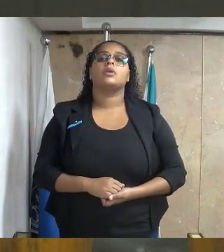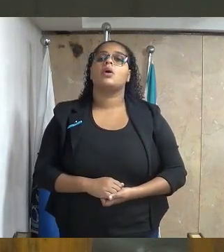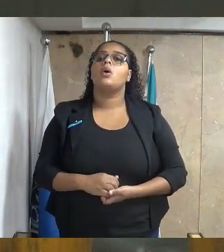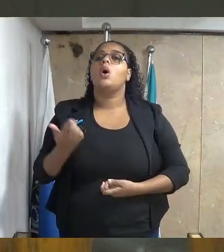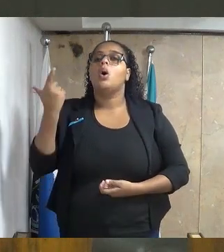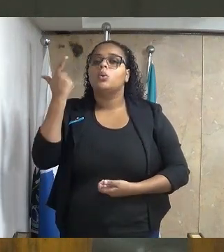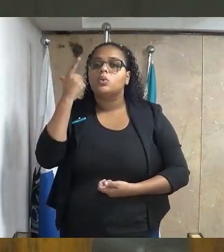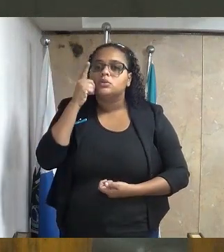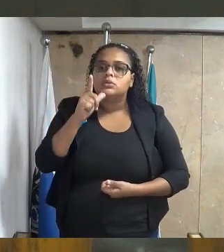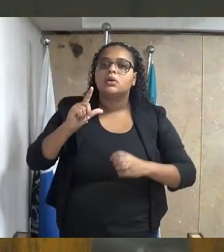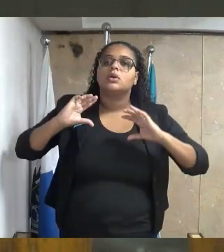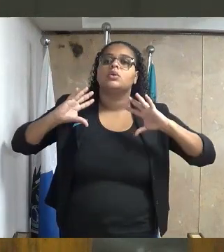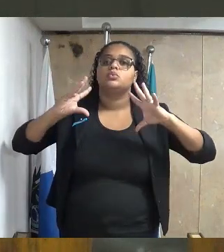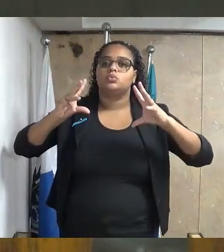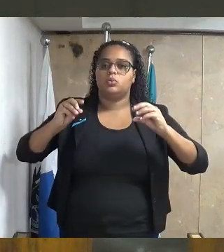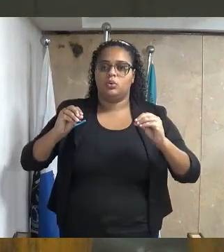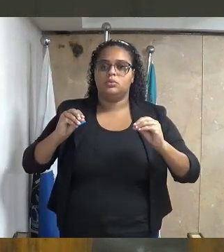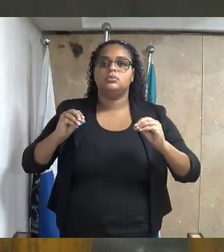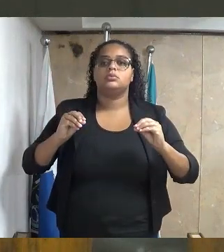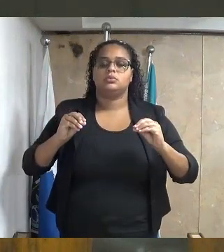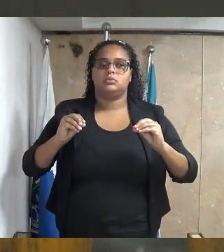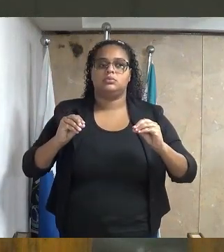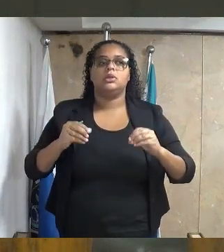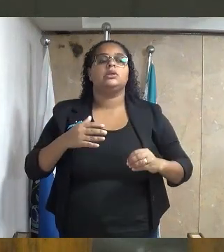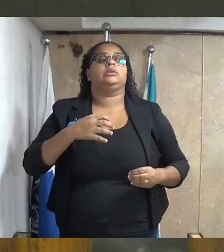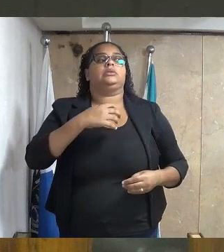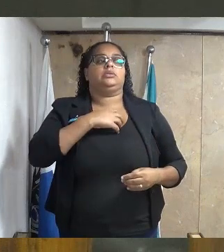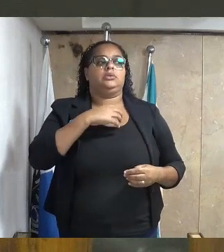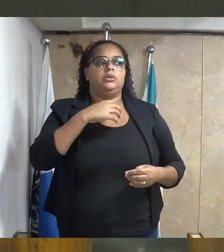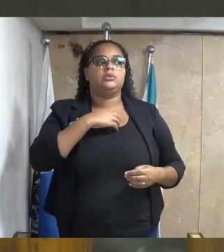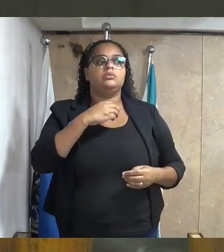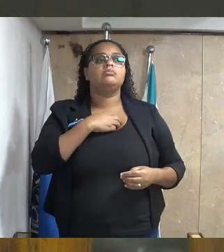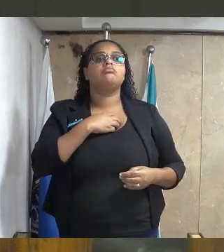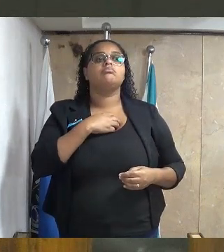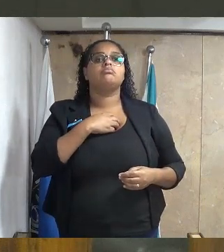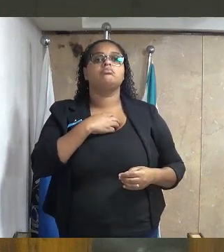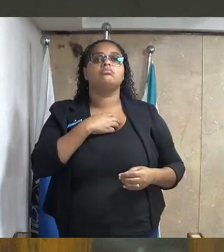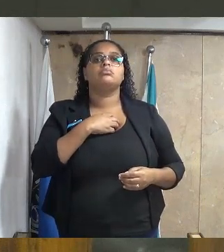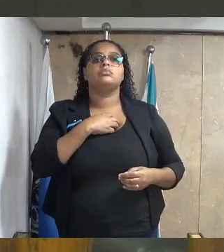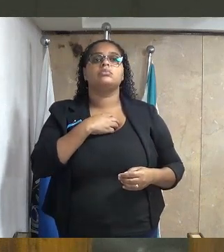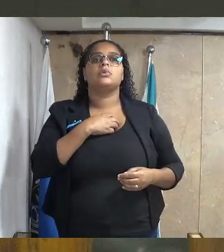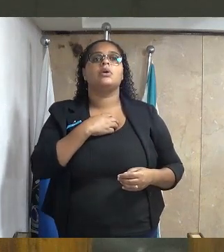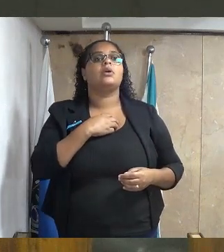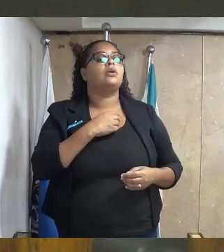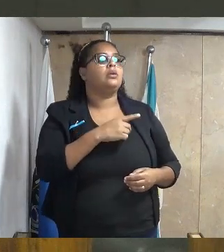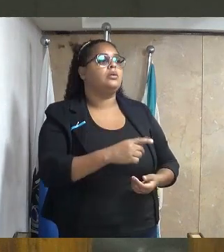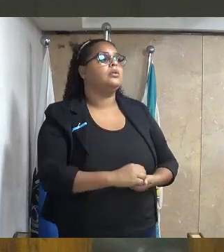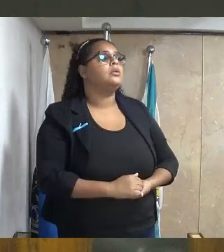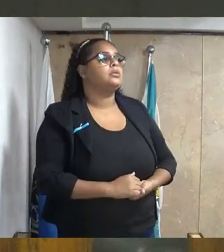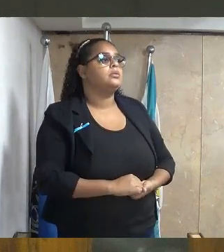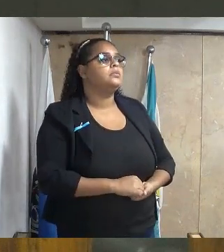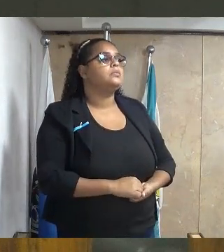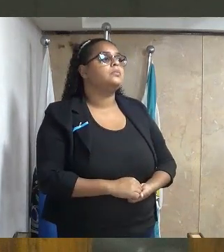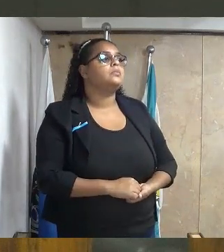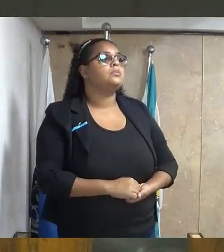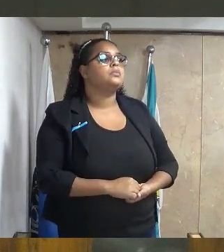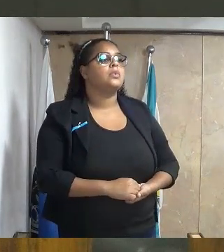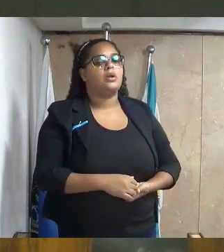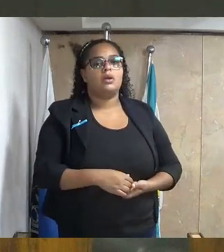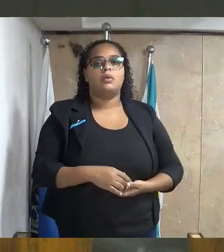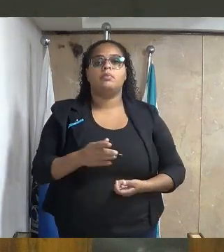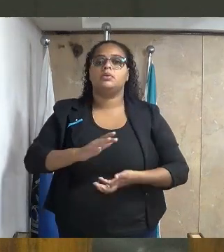atender todos aqueles que se sentem de alguma forma ofendida pelo